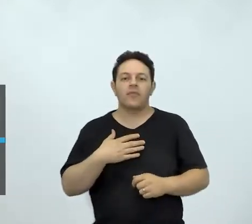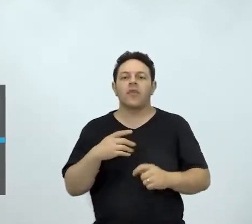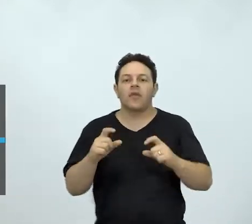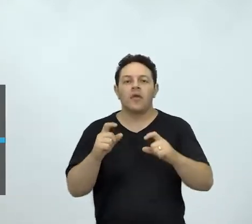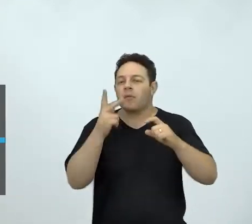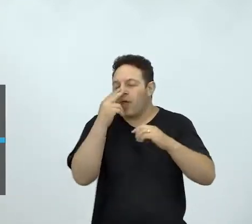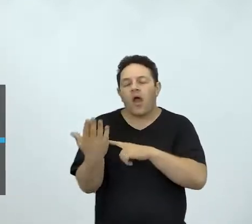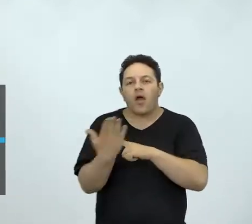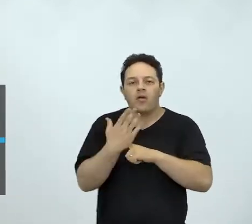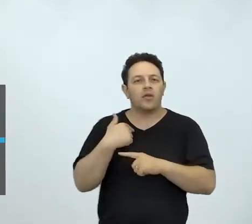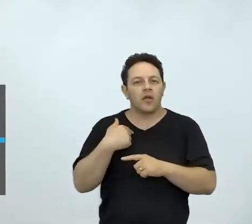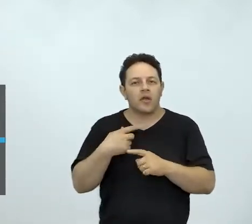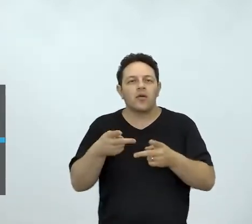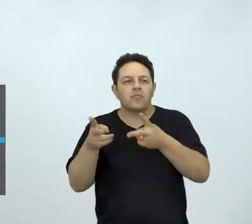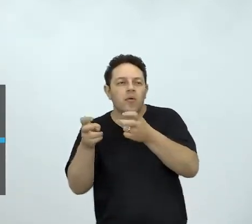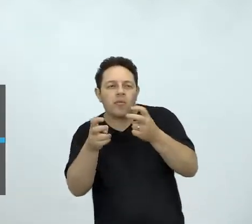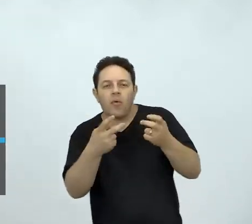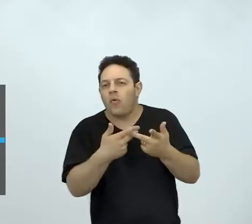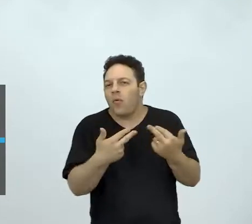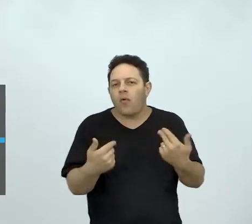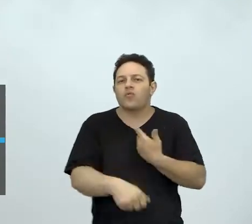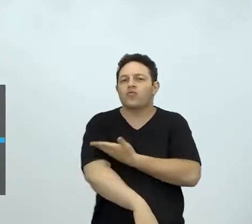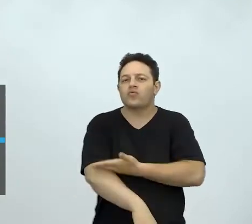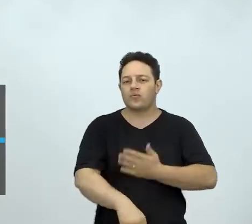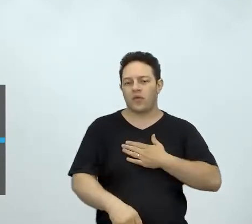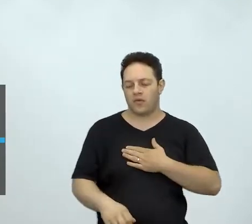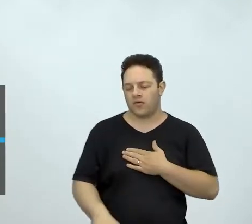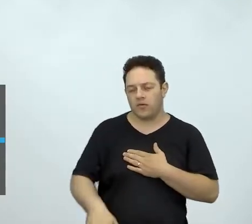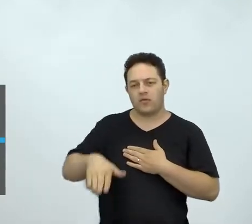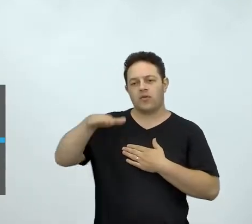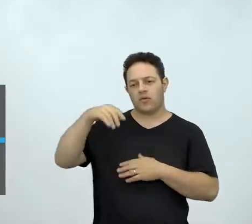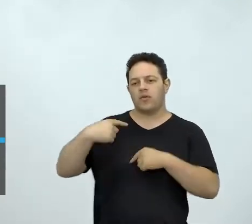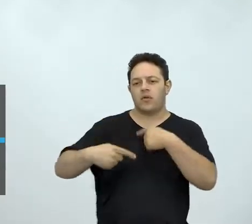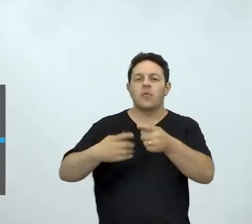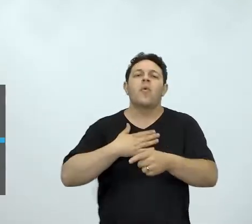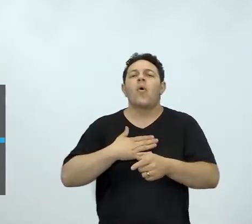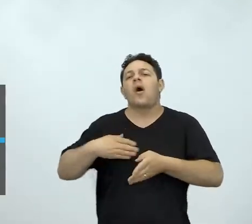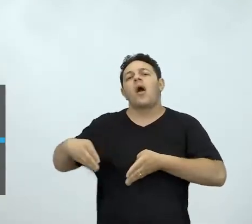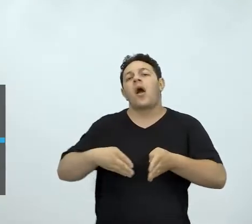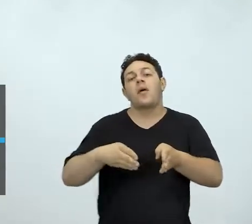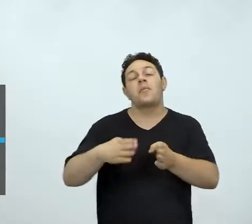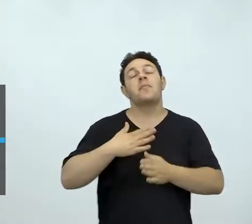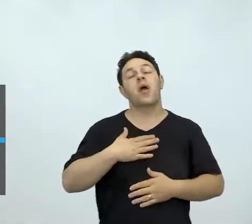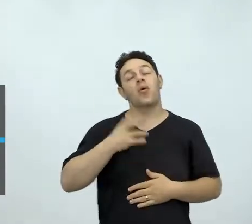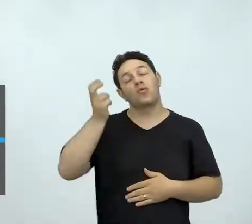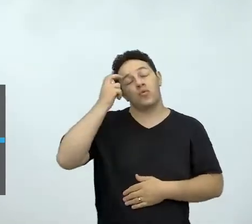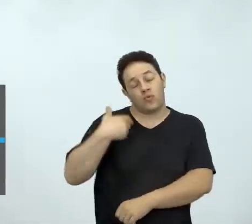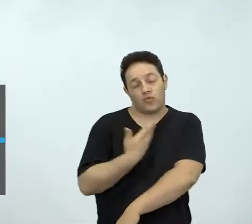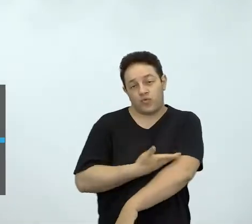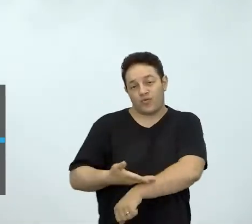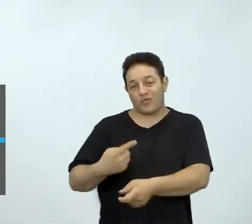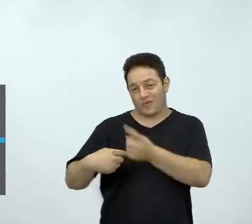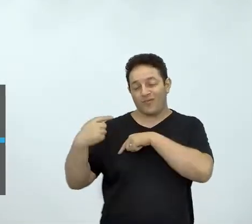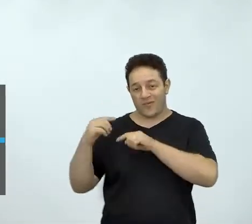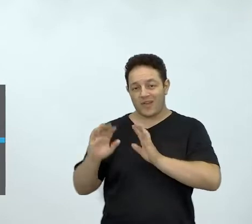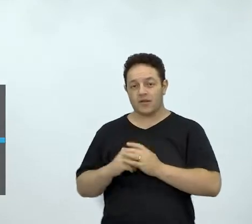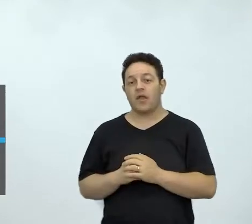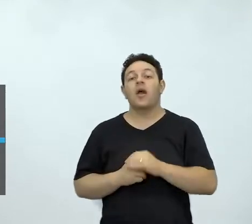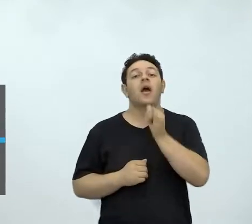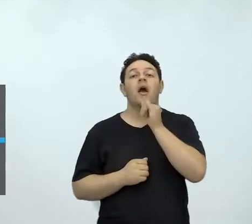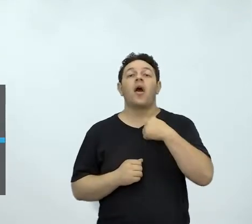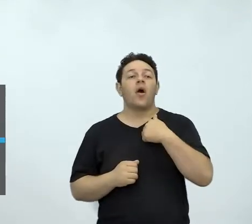que vai me fazer, na hora de observar alguma coisa, traçar um certo caminho, porque é o caminho da minha cultura, vamos colocar assim. Quando